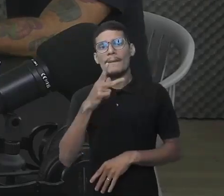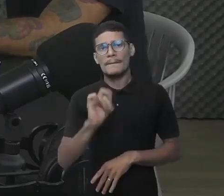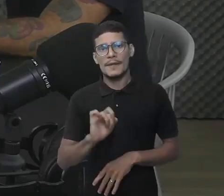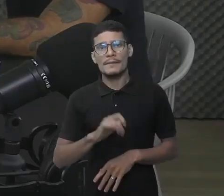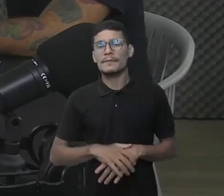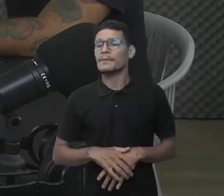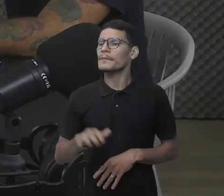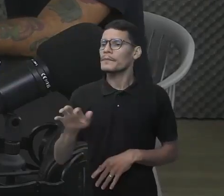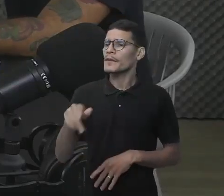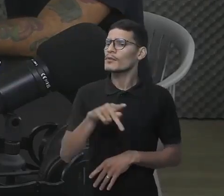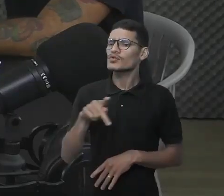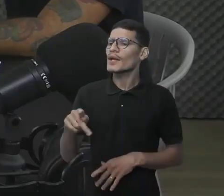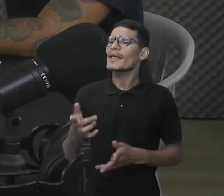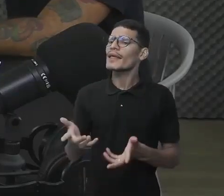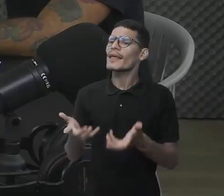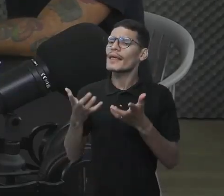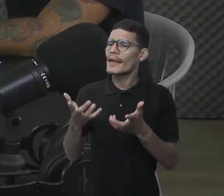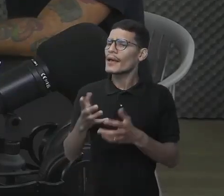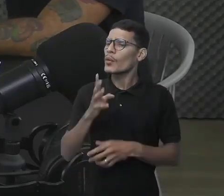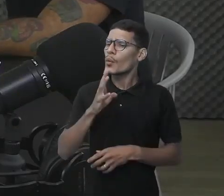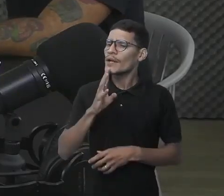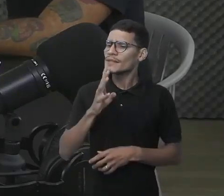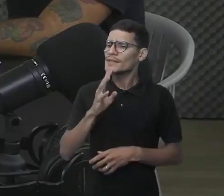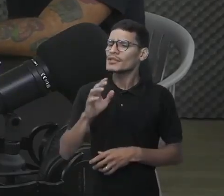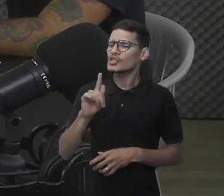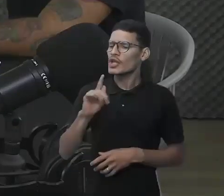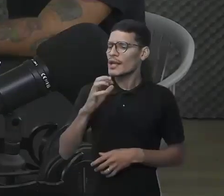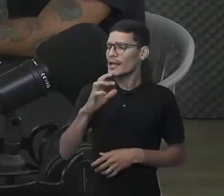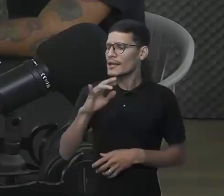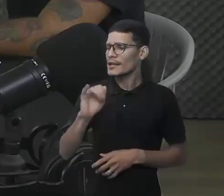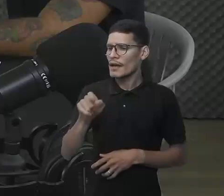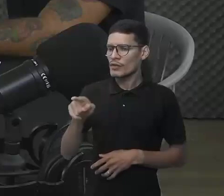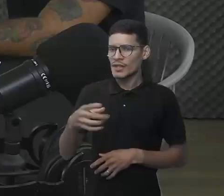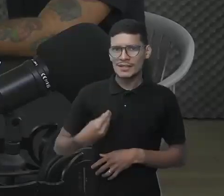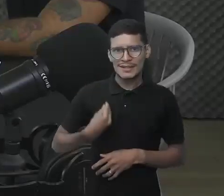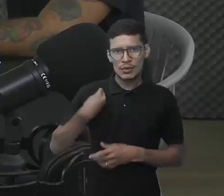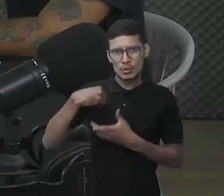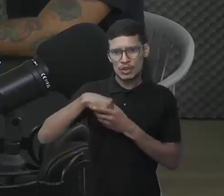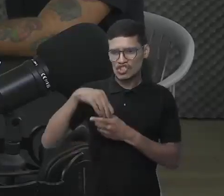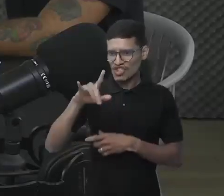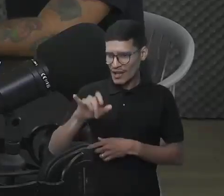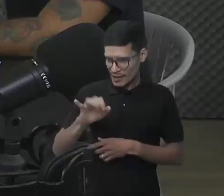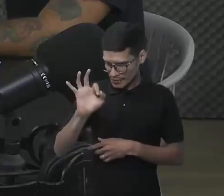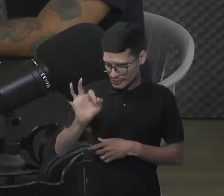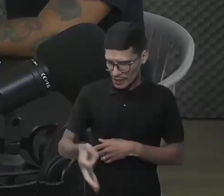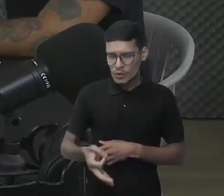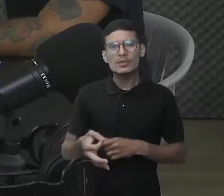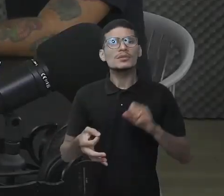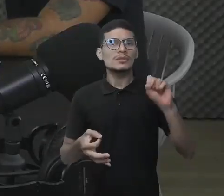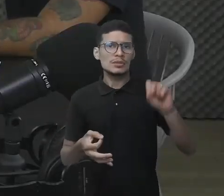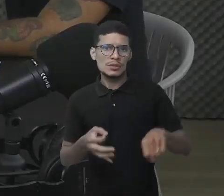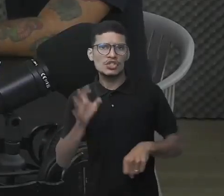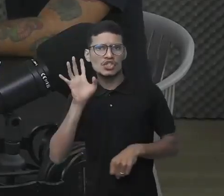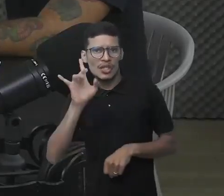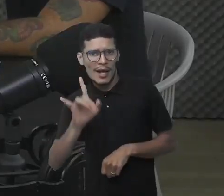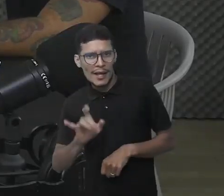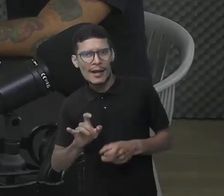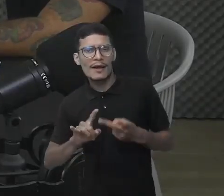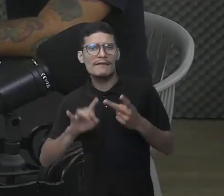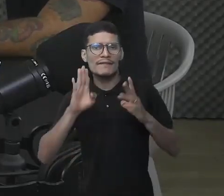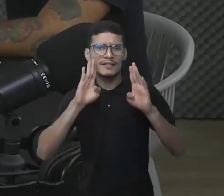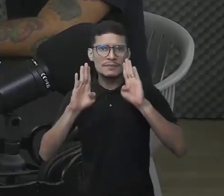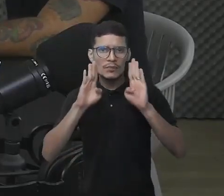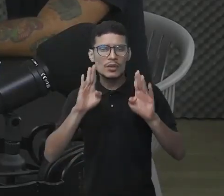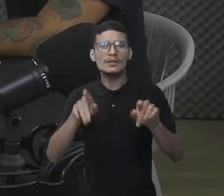Professora, quem quiser conhecer o GCRIA, vocês estão no Instagram? Isso, estamos no Instagram, no Facebook. Então, só procurar